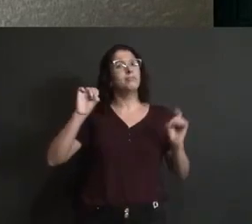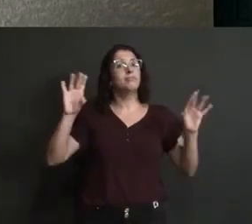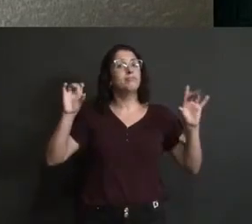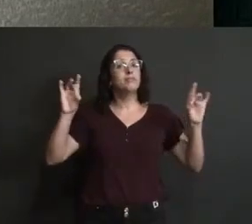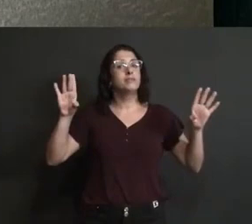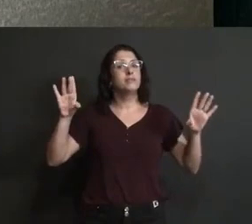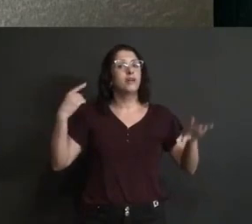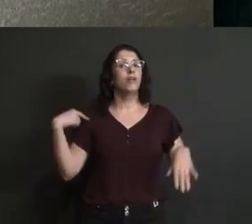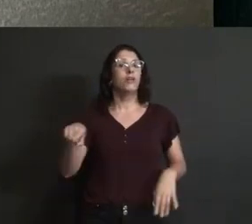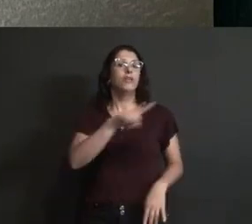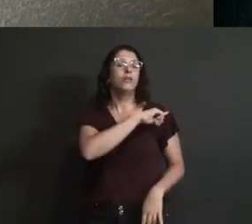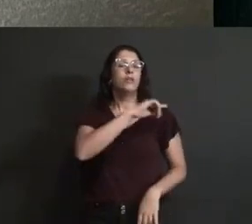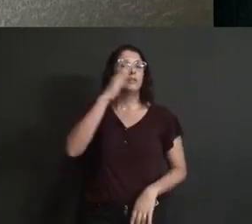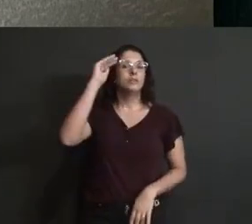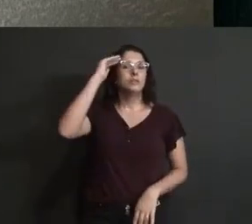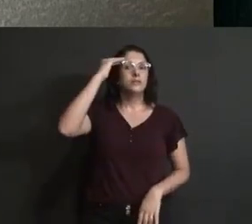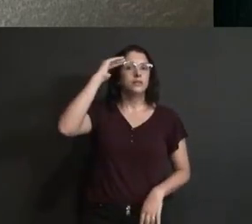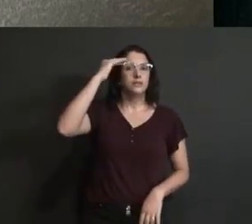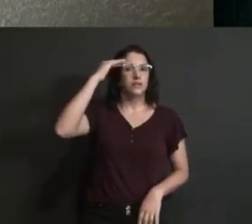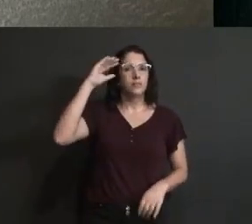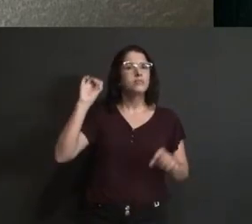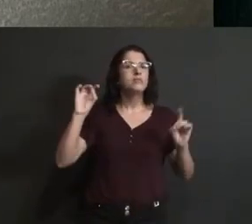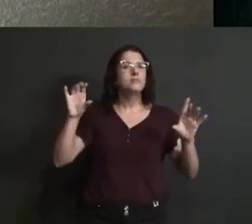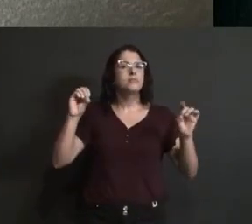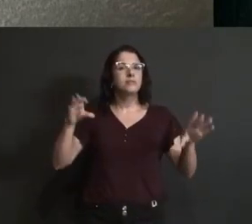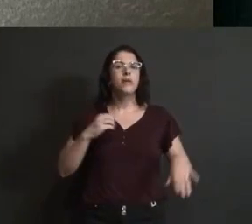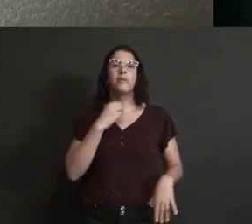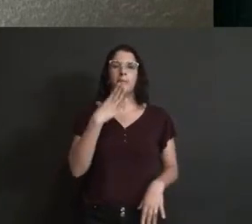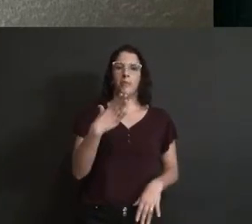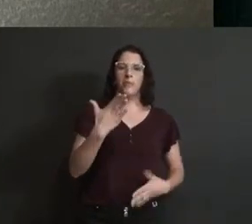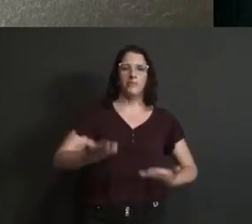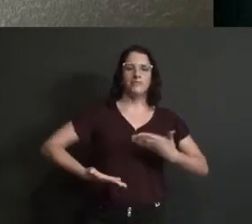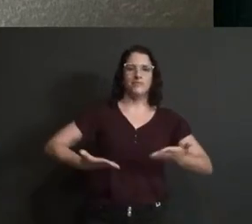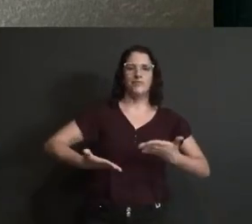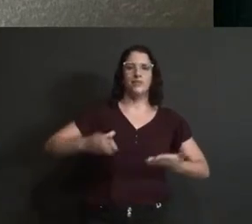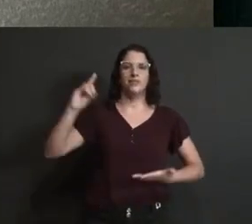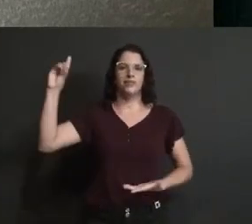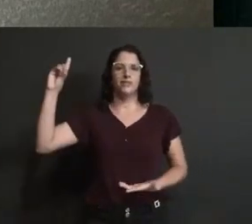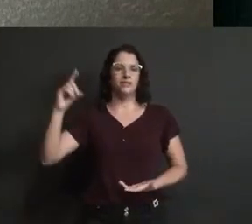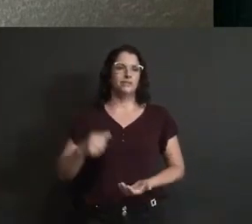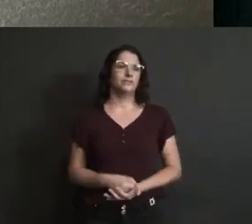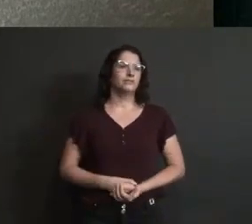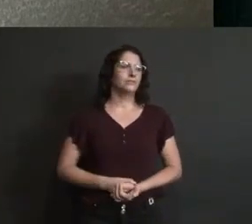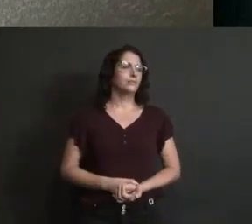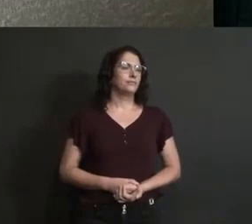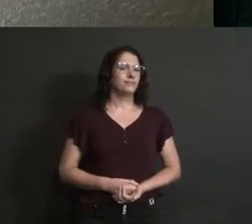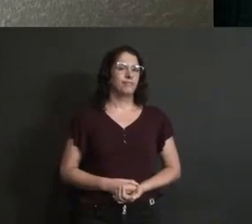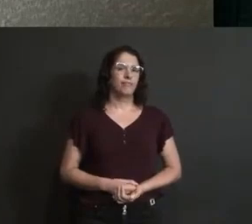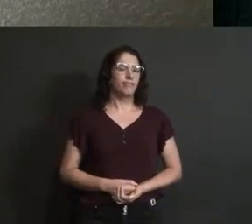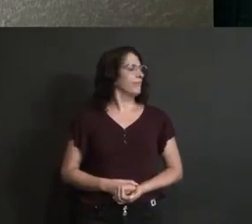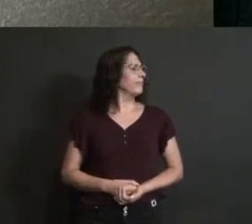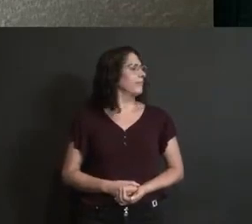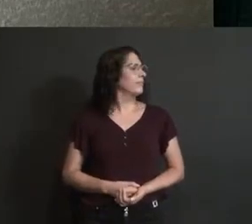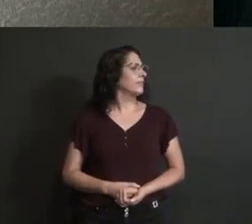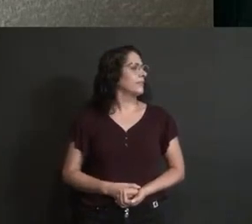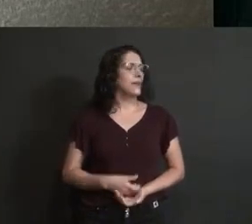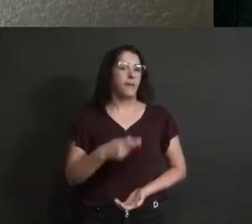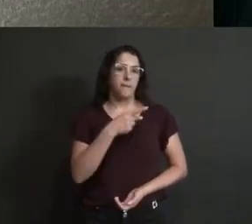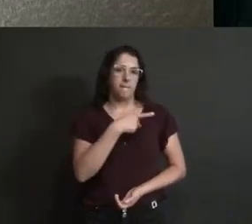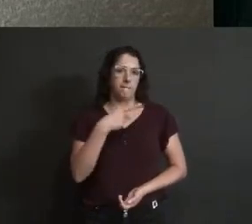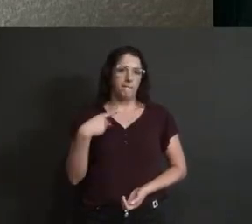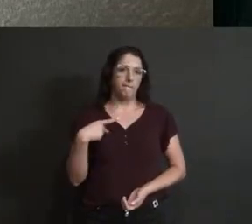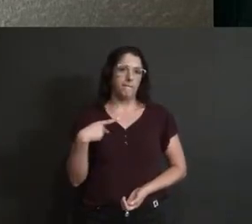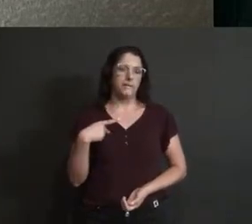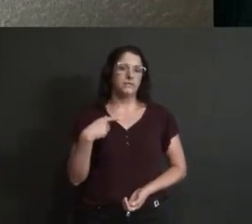quando nós entendemos que vale a pena servir a Deus. Né? A pastora Isildinha é testemunha disso,